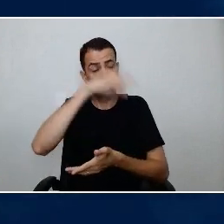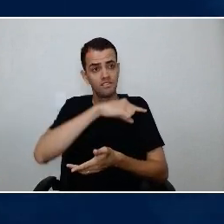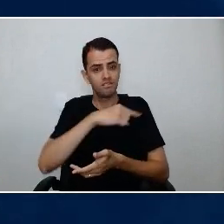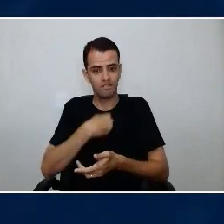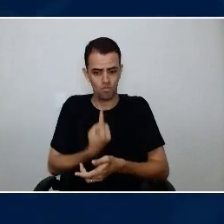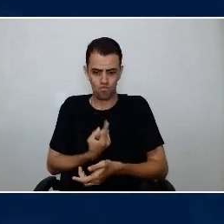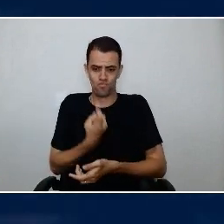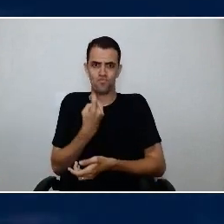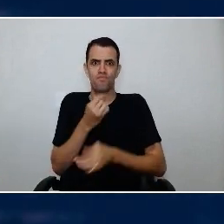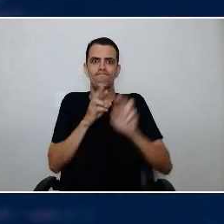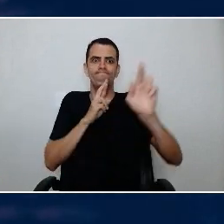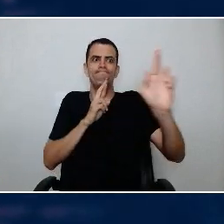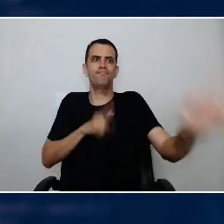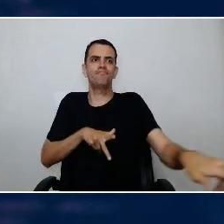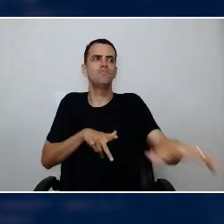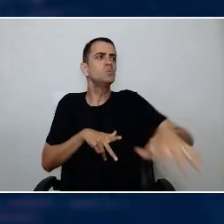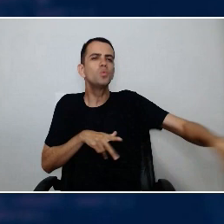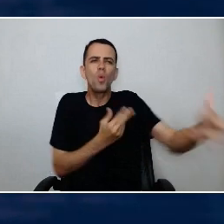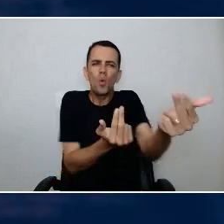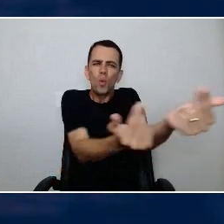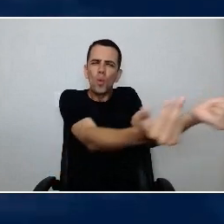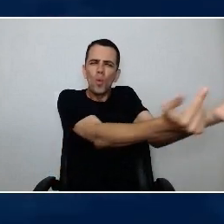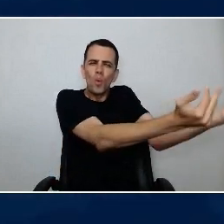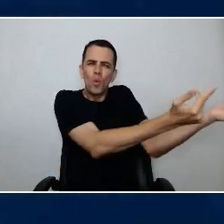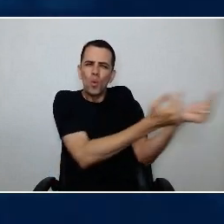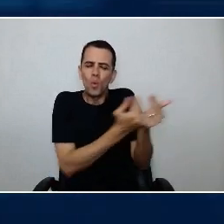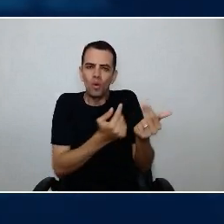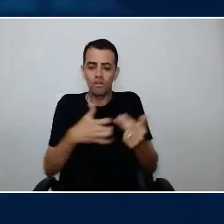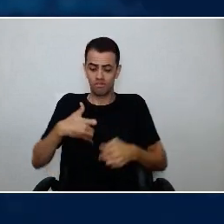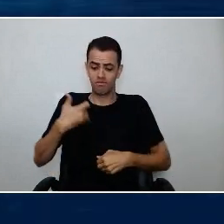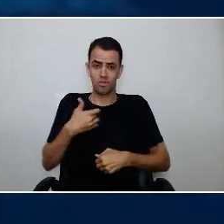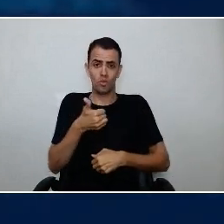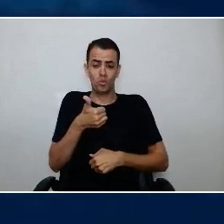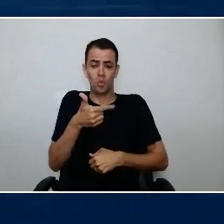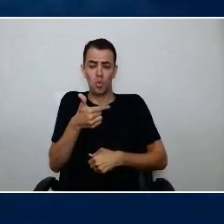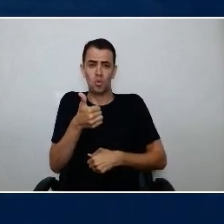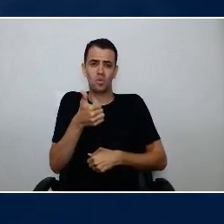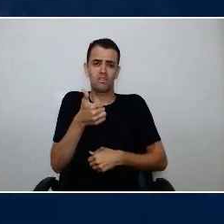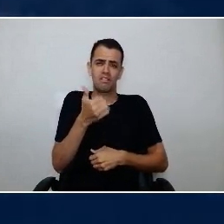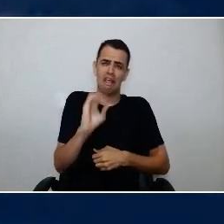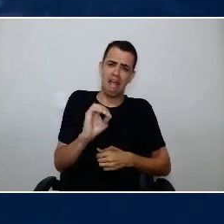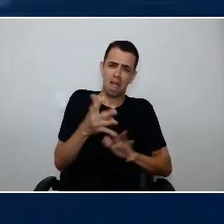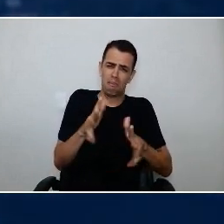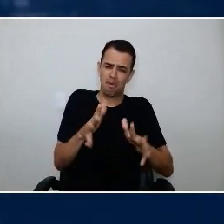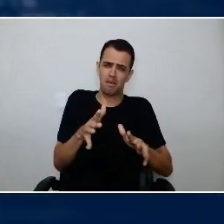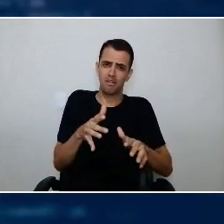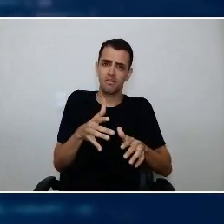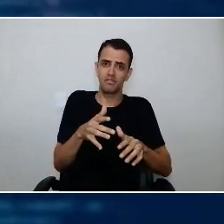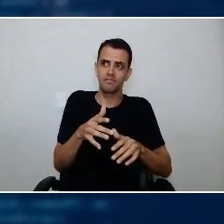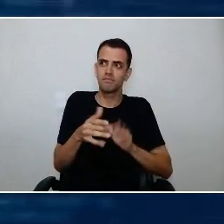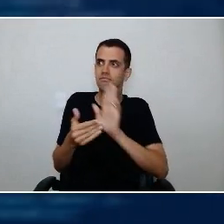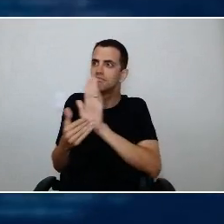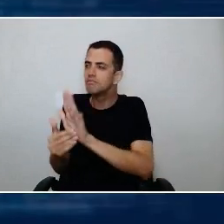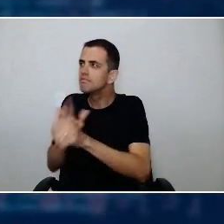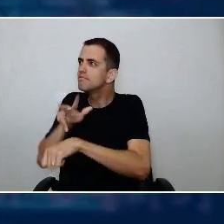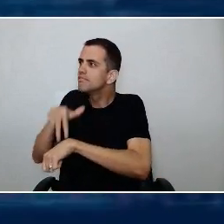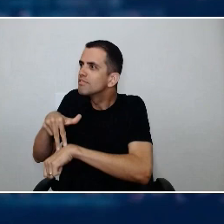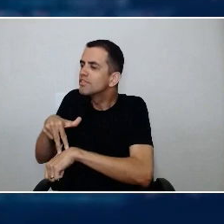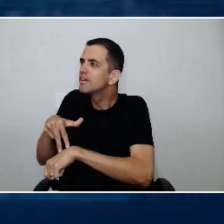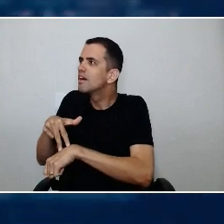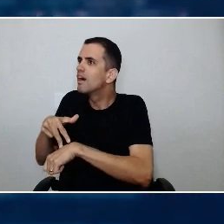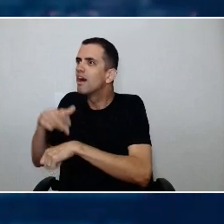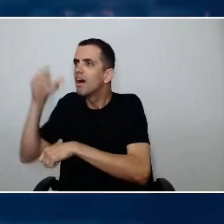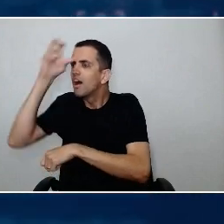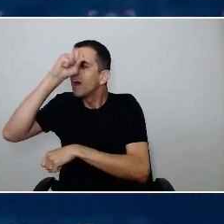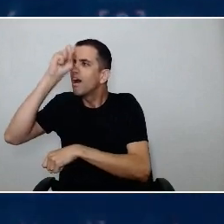nos eventos com 12 10 anos andando nos eventos assim e quando eu chegava na minha escola com professor de midade ninguém